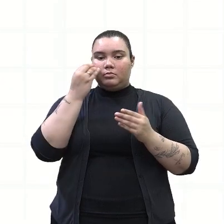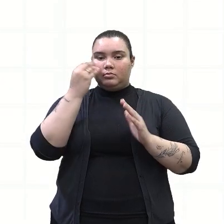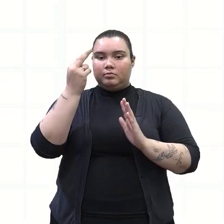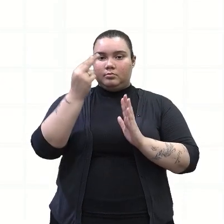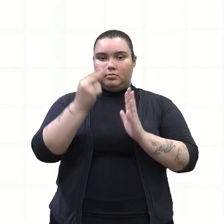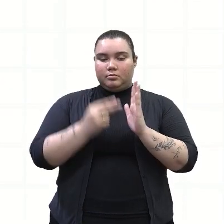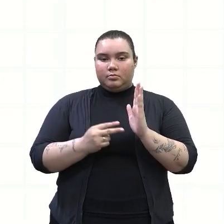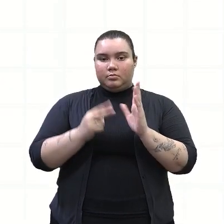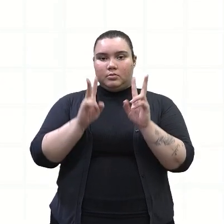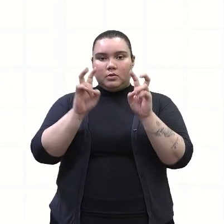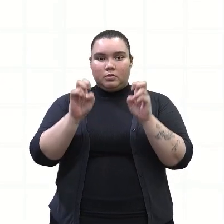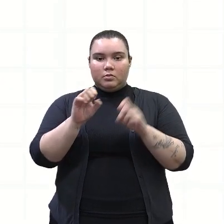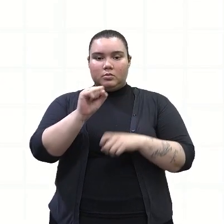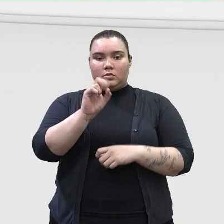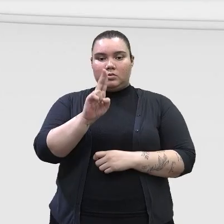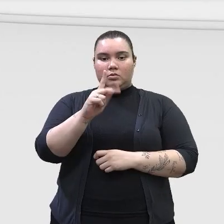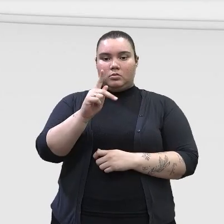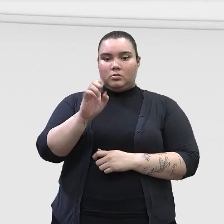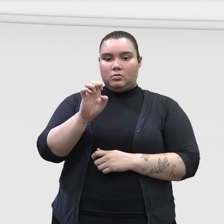o superlative.